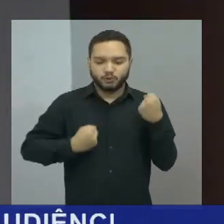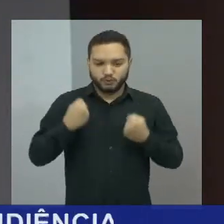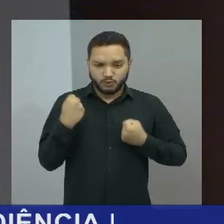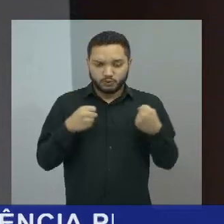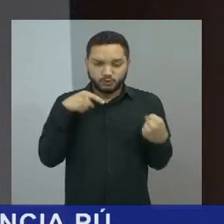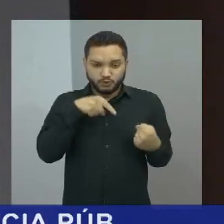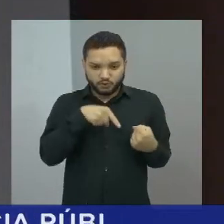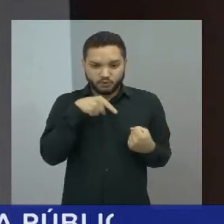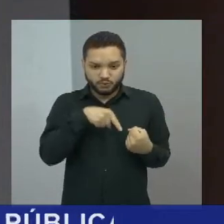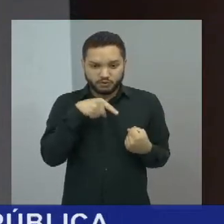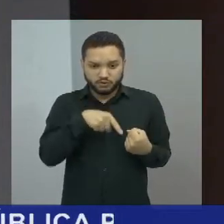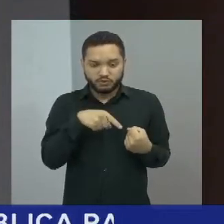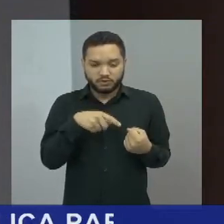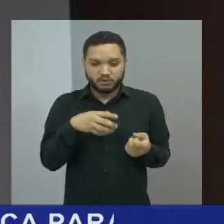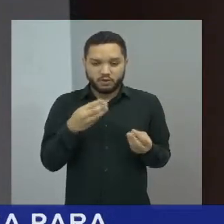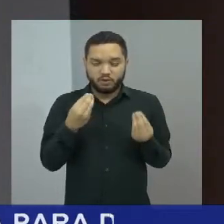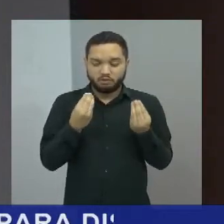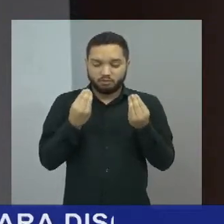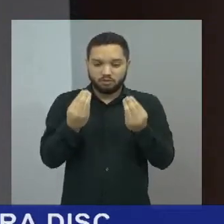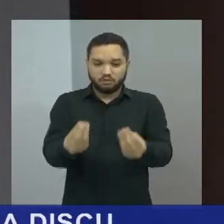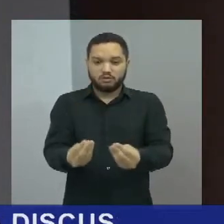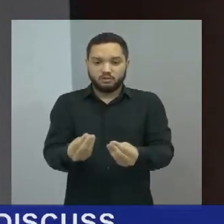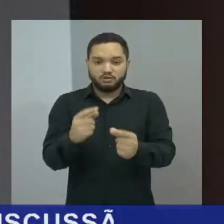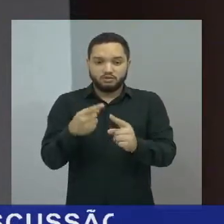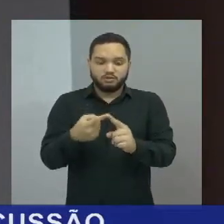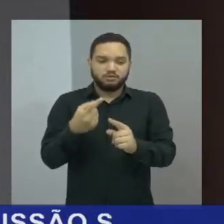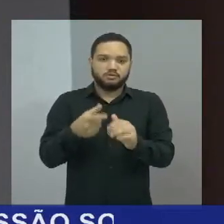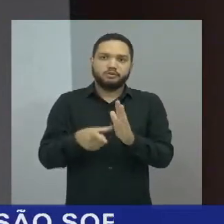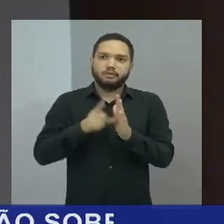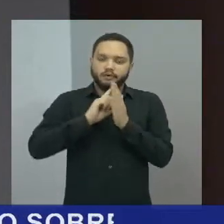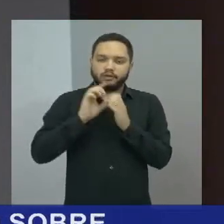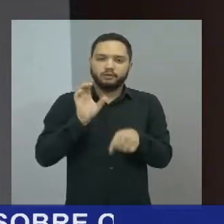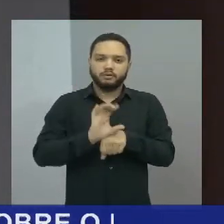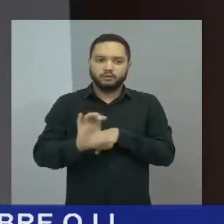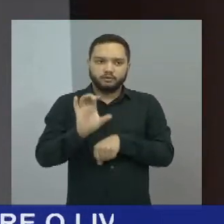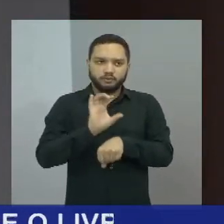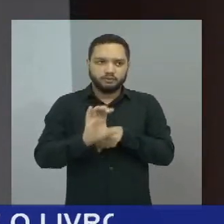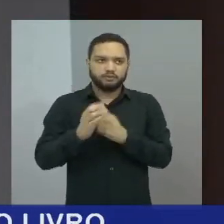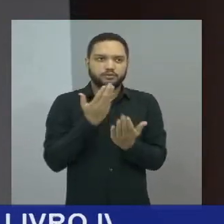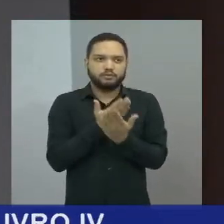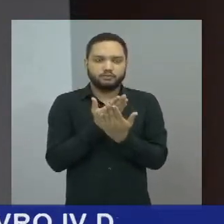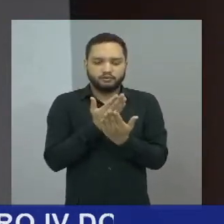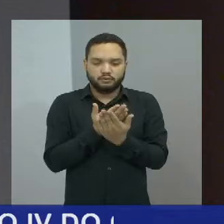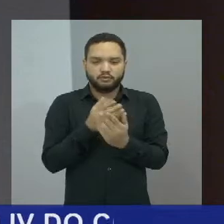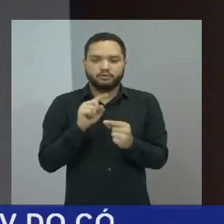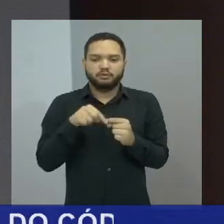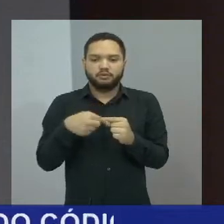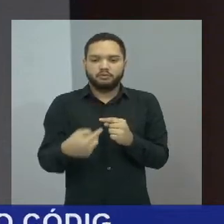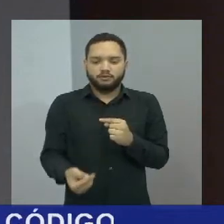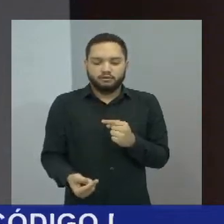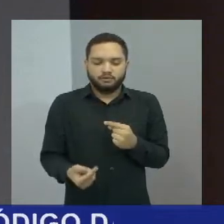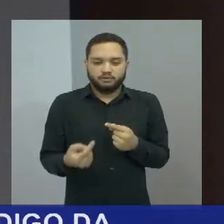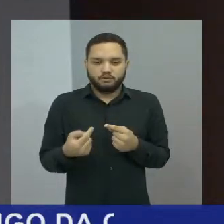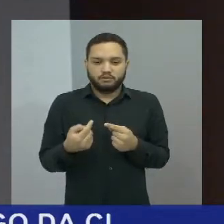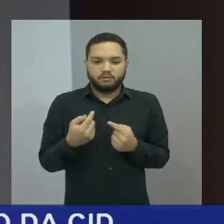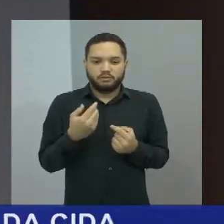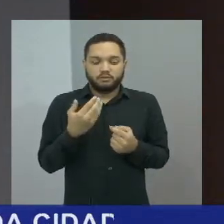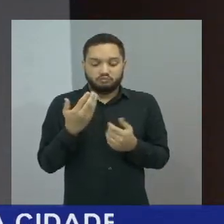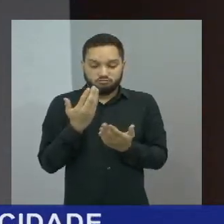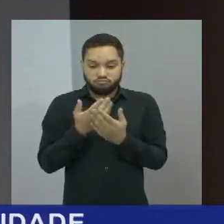uma habilitação que a pessoa recebe depois que faz um curso, depois que faz